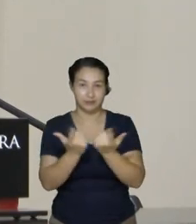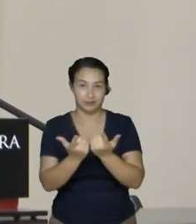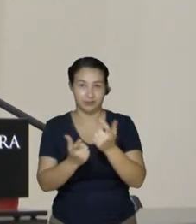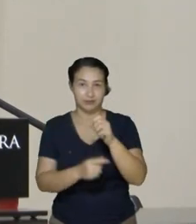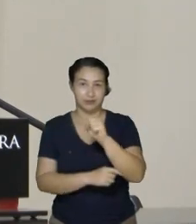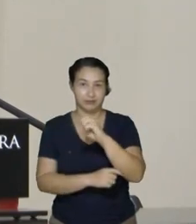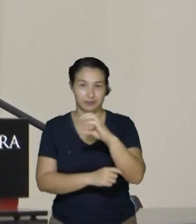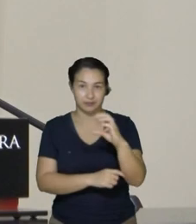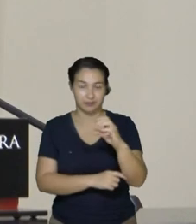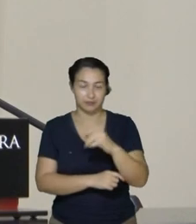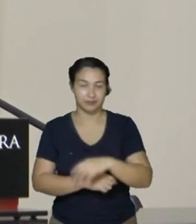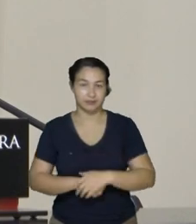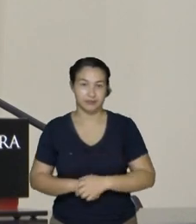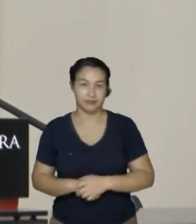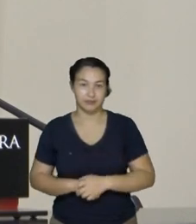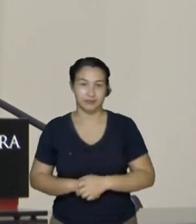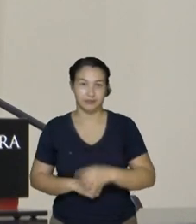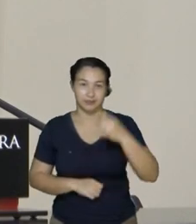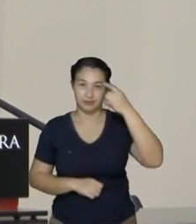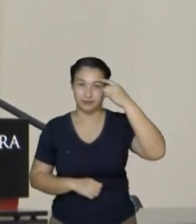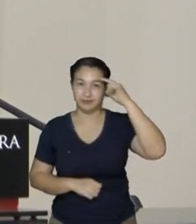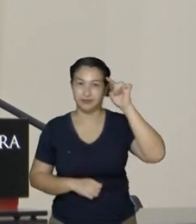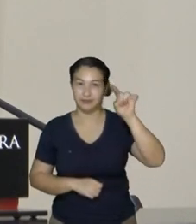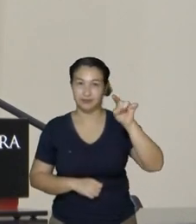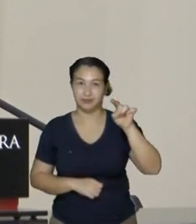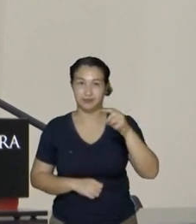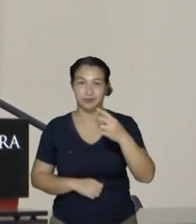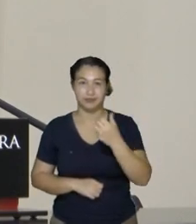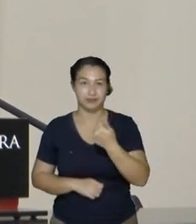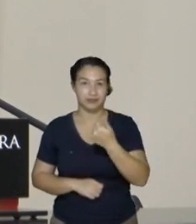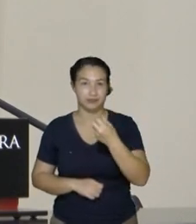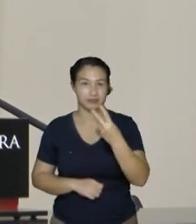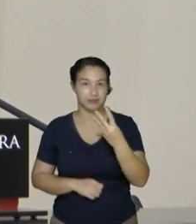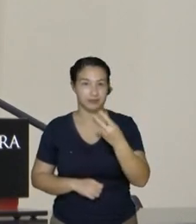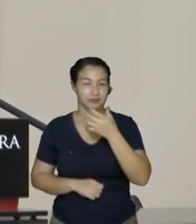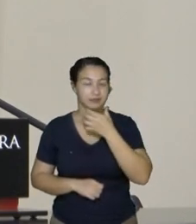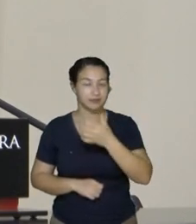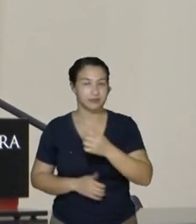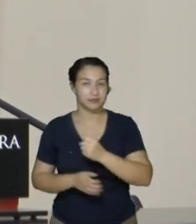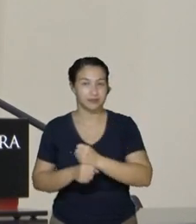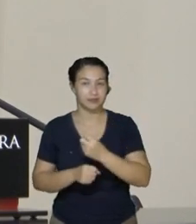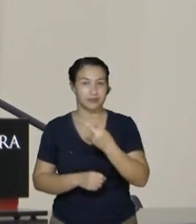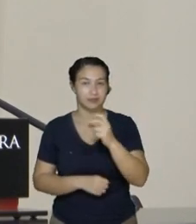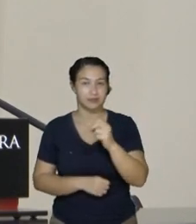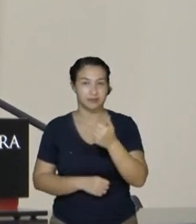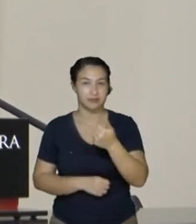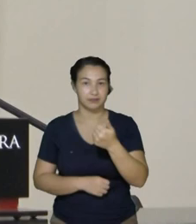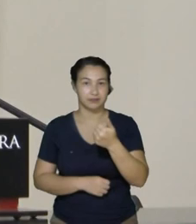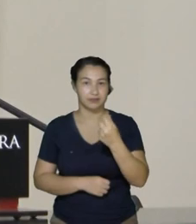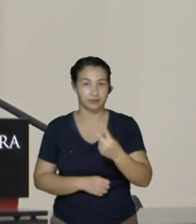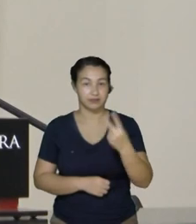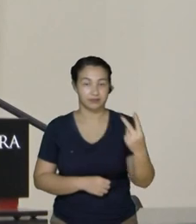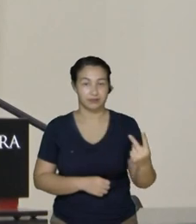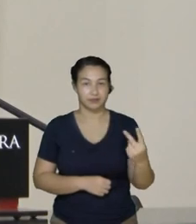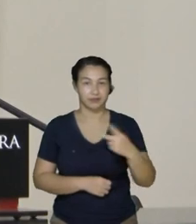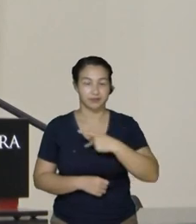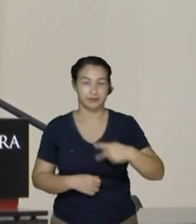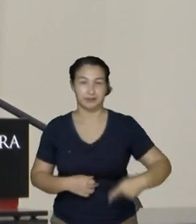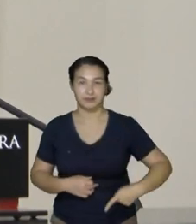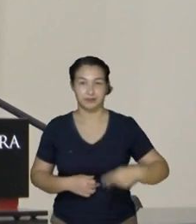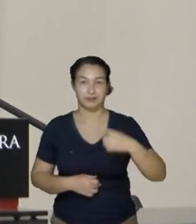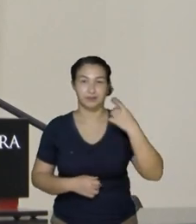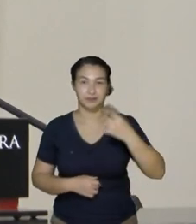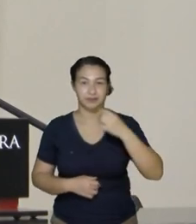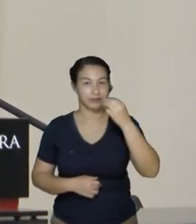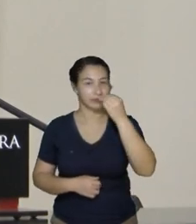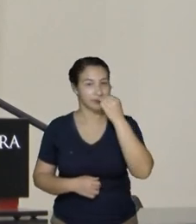de Santa Catarina, realizada em 13 de dezembro de 2022, sob a presidência deputados